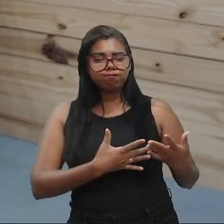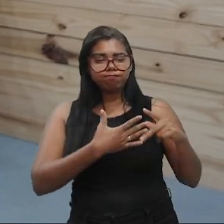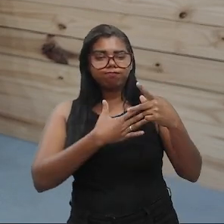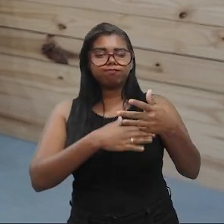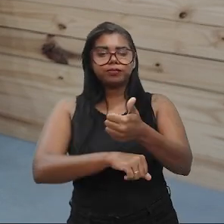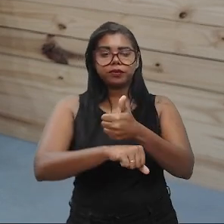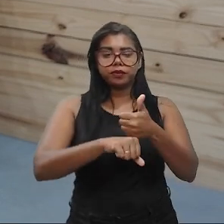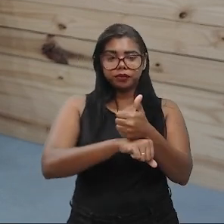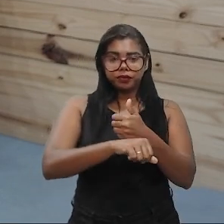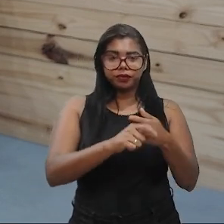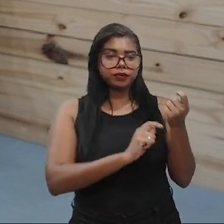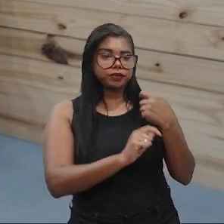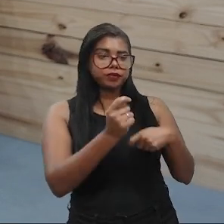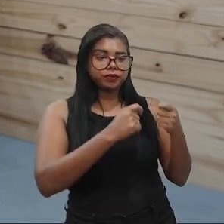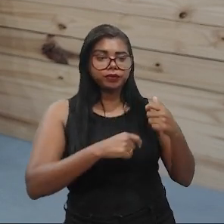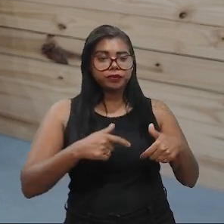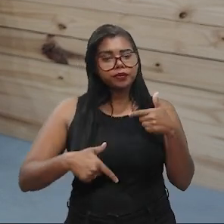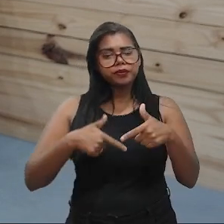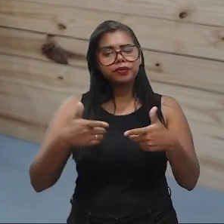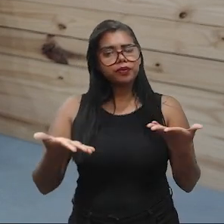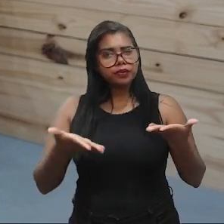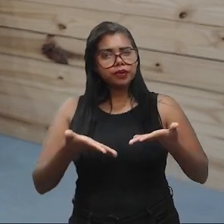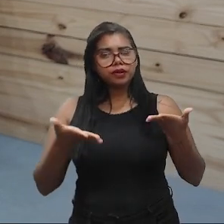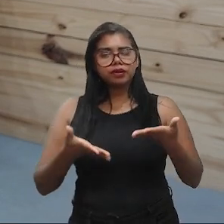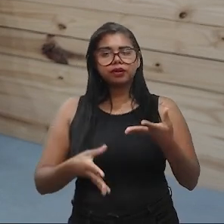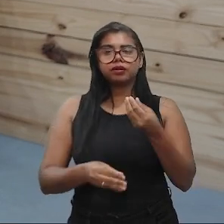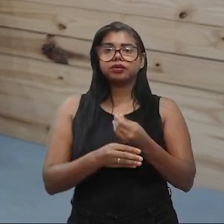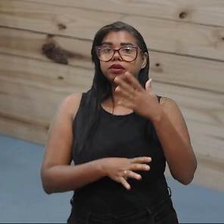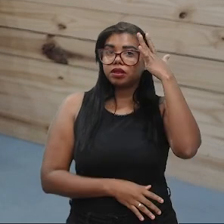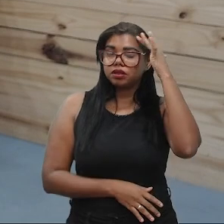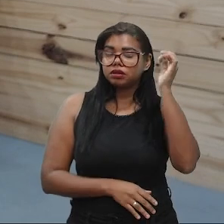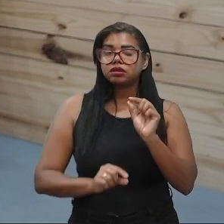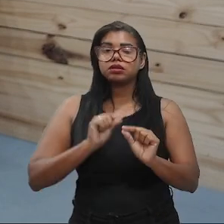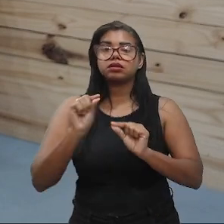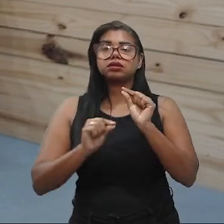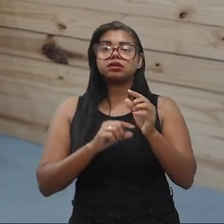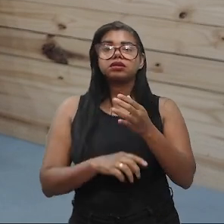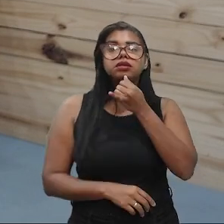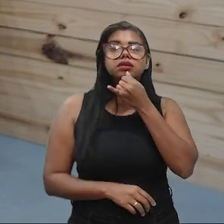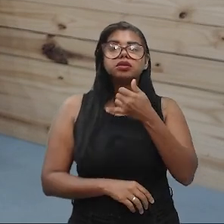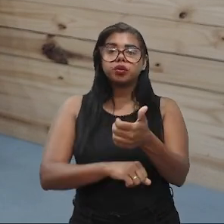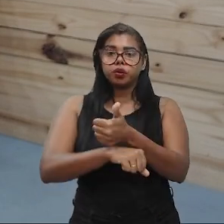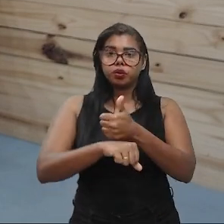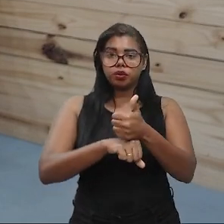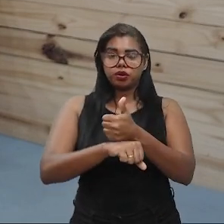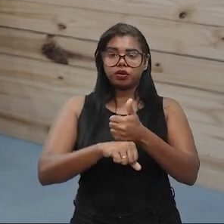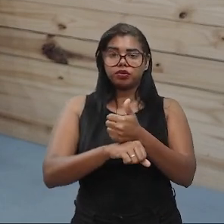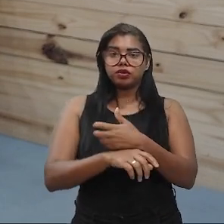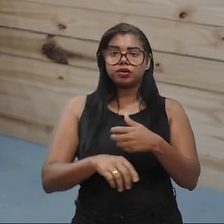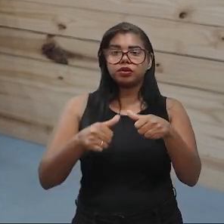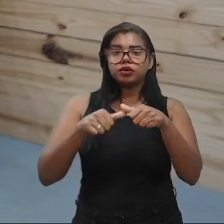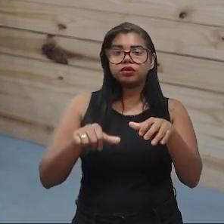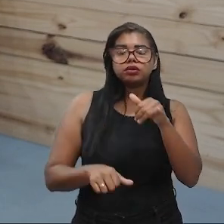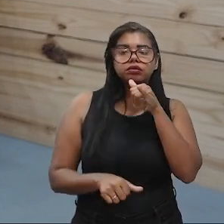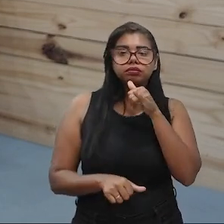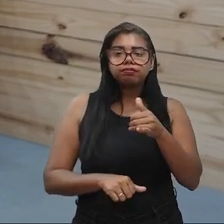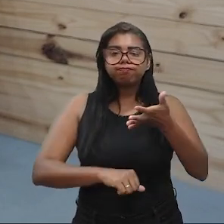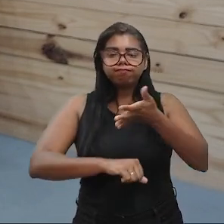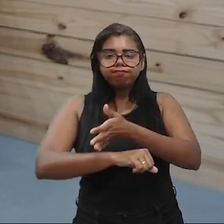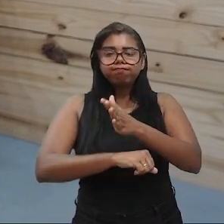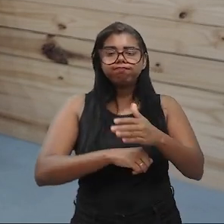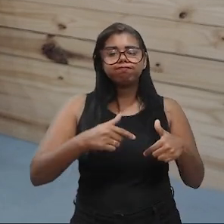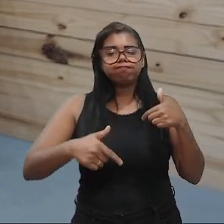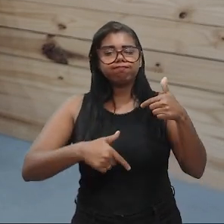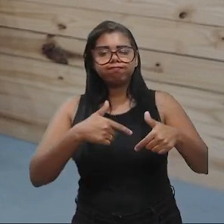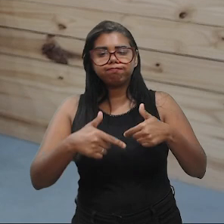de administração no mercado de trabalho atual. A gente sabe que quando o profissional está exercendo essa